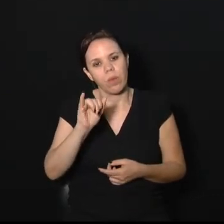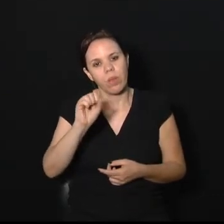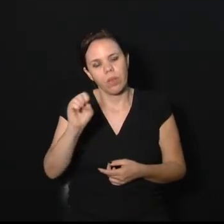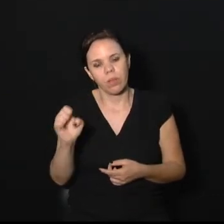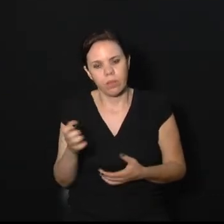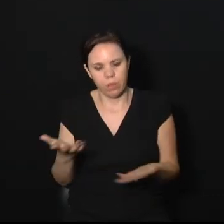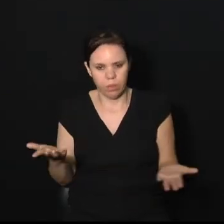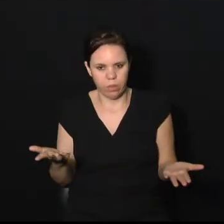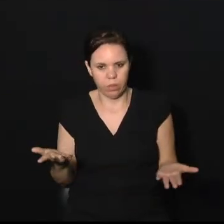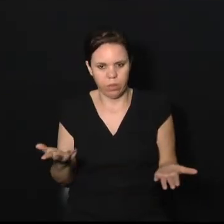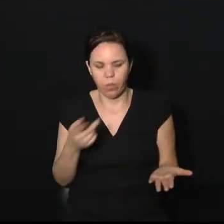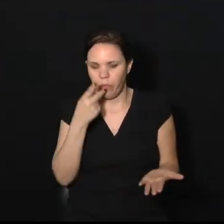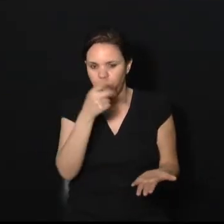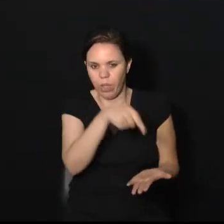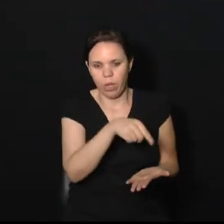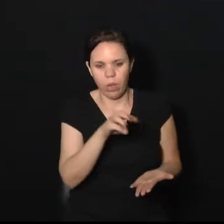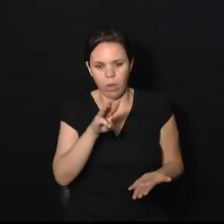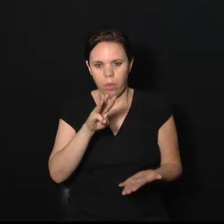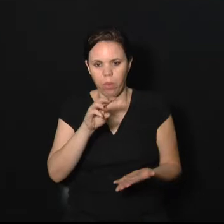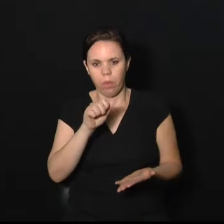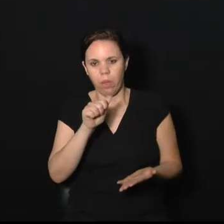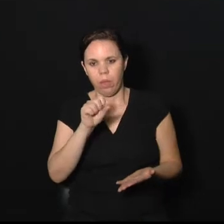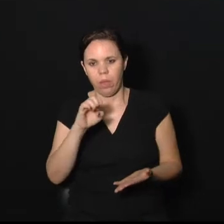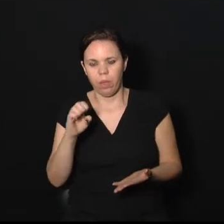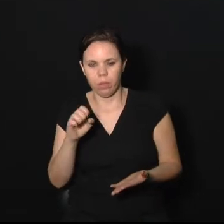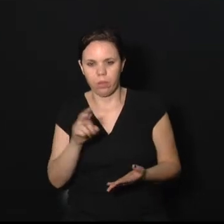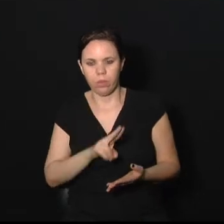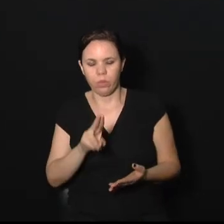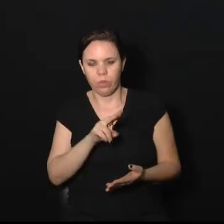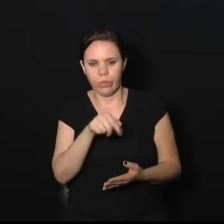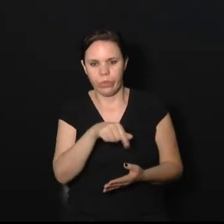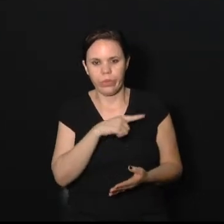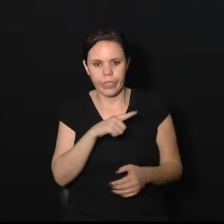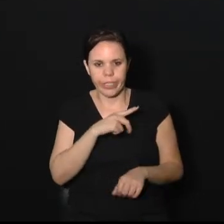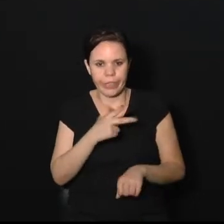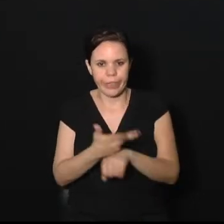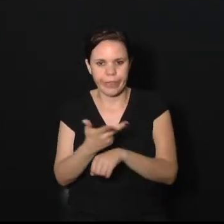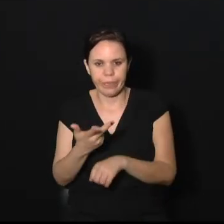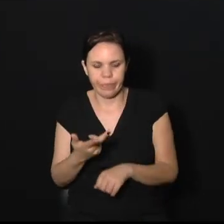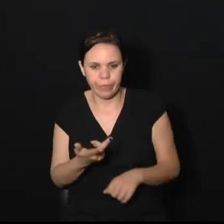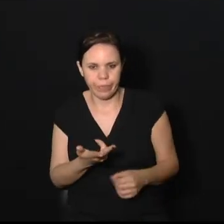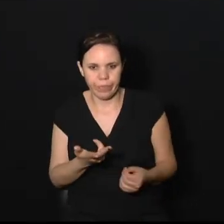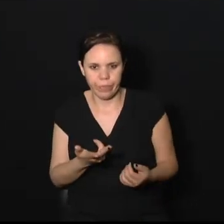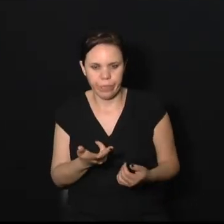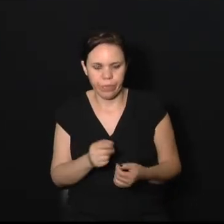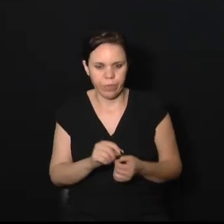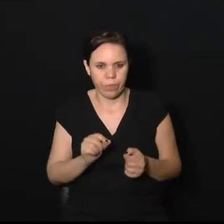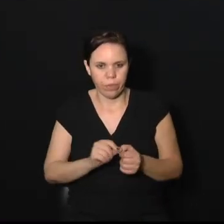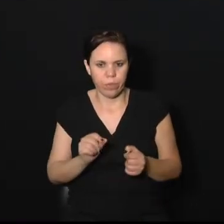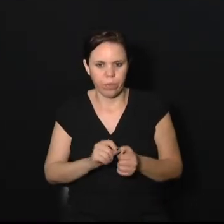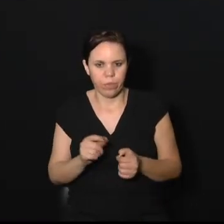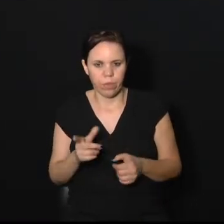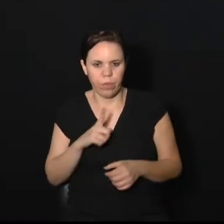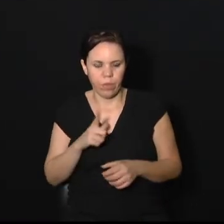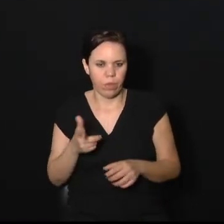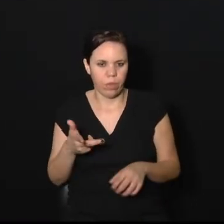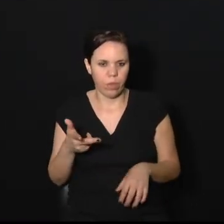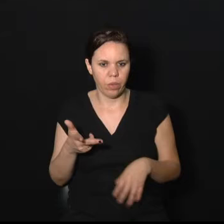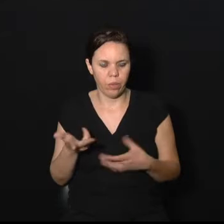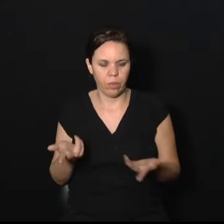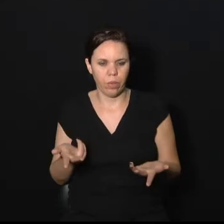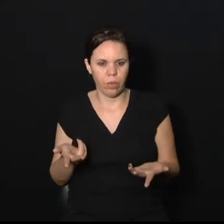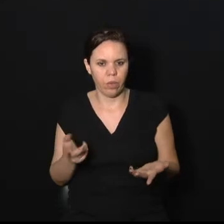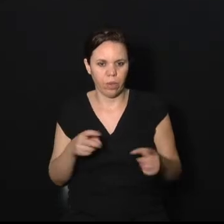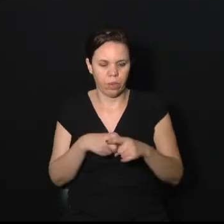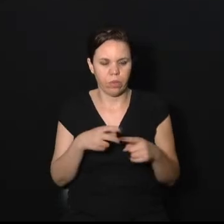Janeiro. Vamos falar com o Waze, porque o Waze, quem é usuário do Waze, ele tem uma câmera na mão. E o Waze, assim, teve um acidente, a